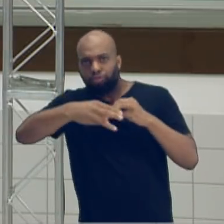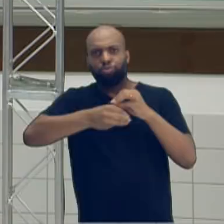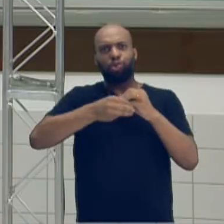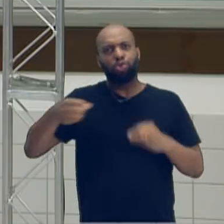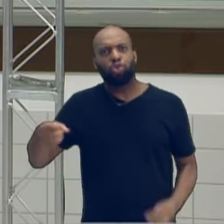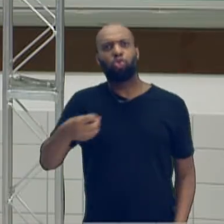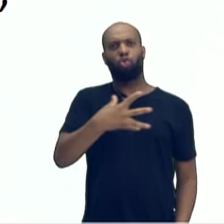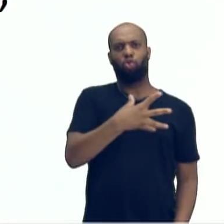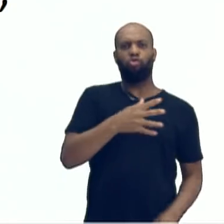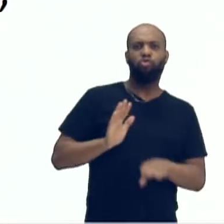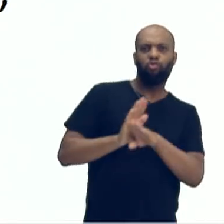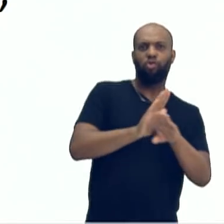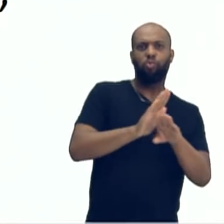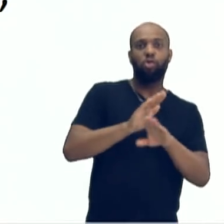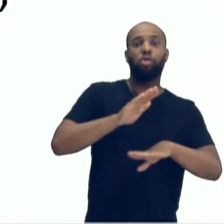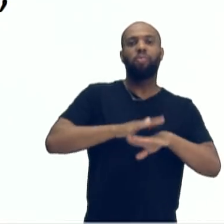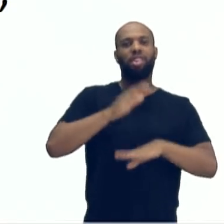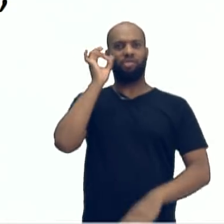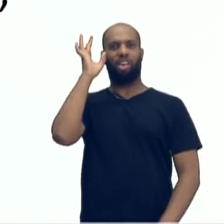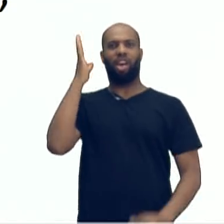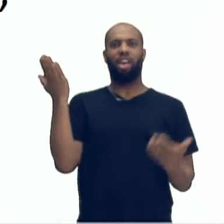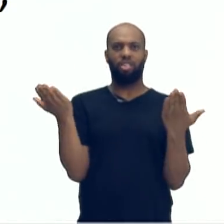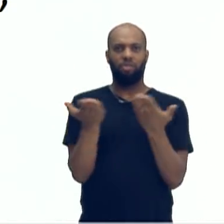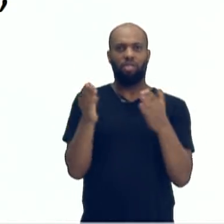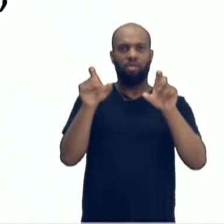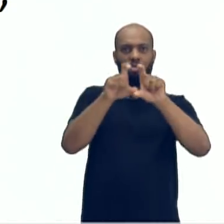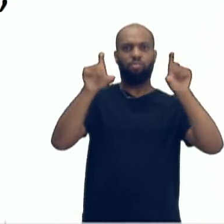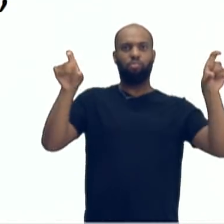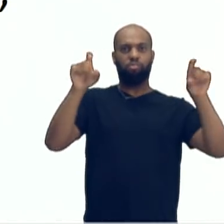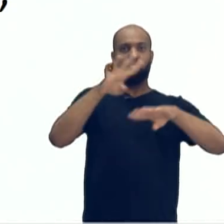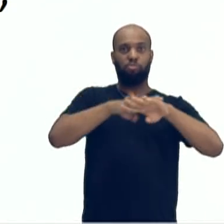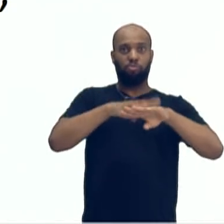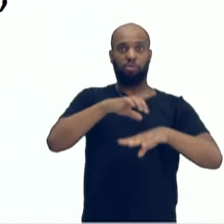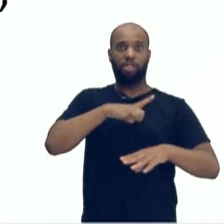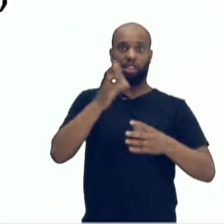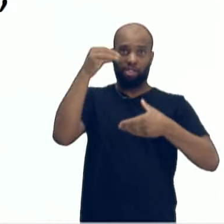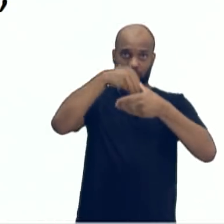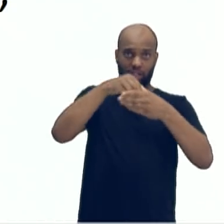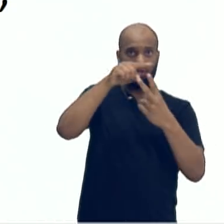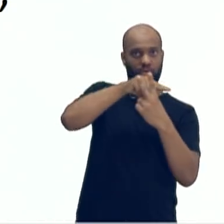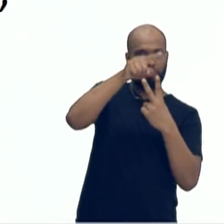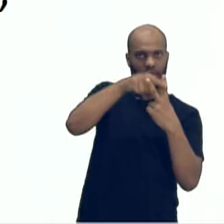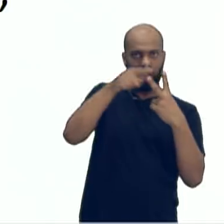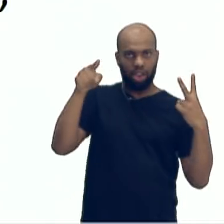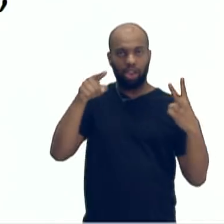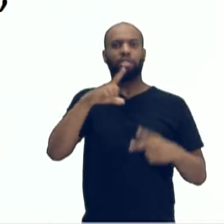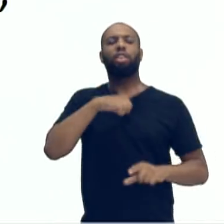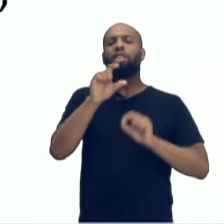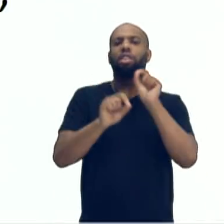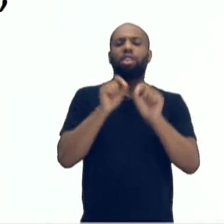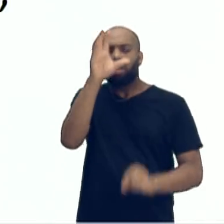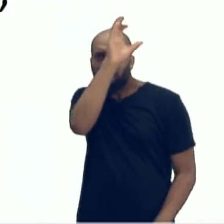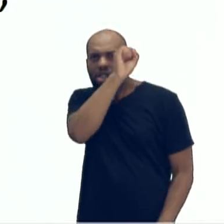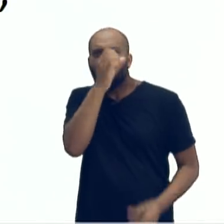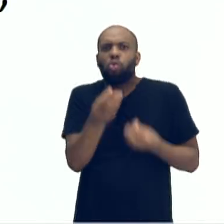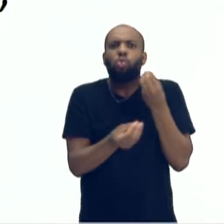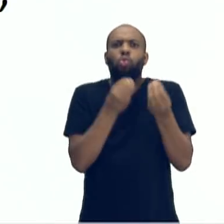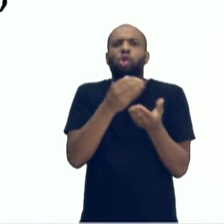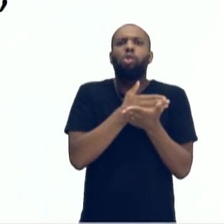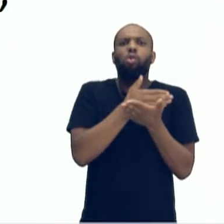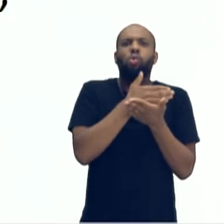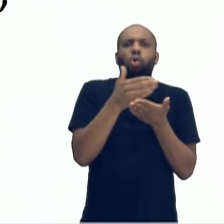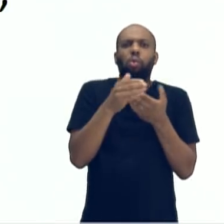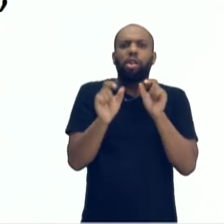possibilita simplificar algumas expressões com radiciação. Então, hoje nós vamos aprender como que introduz um